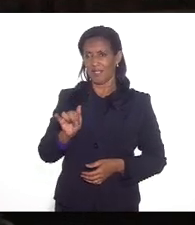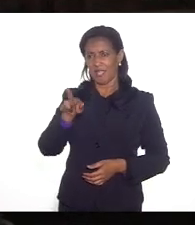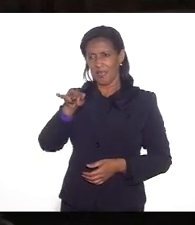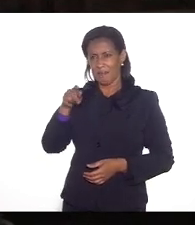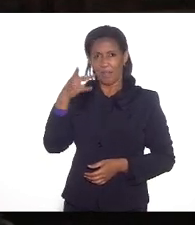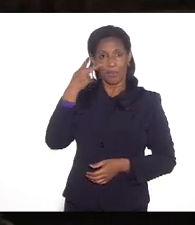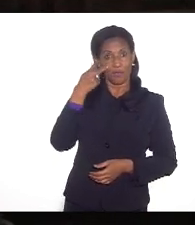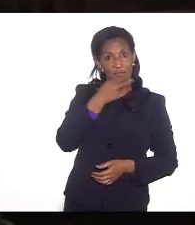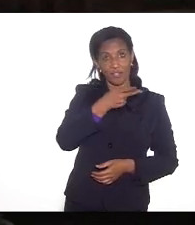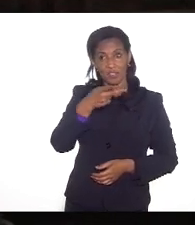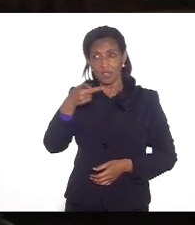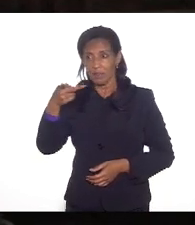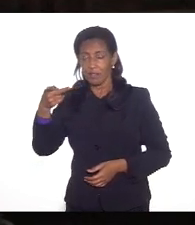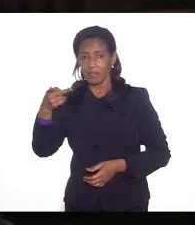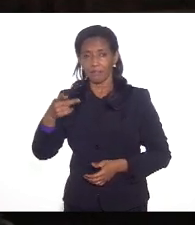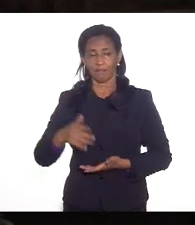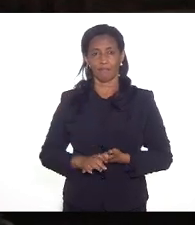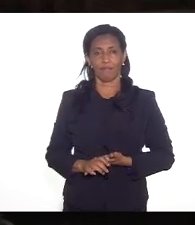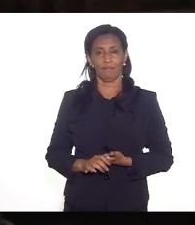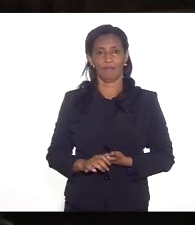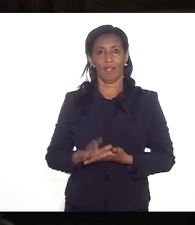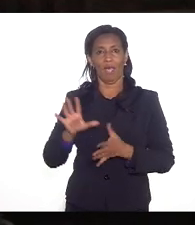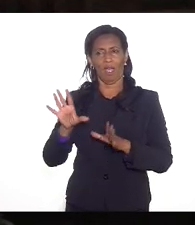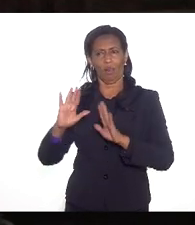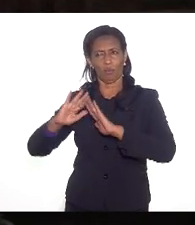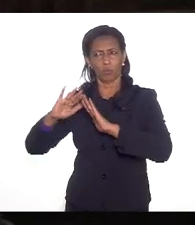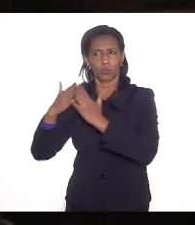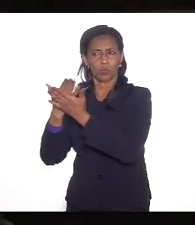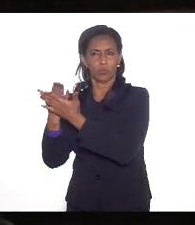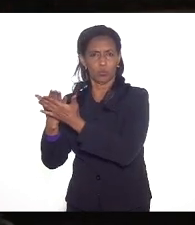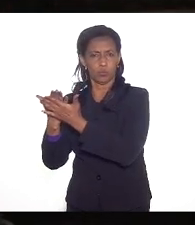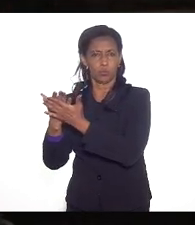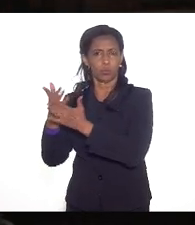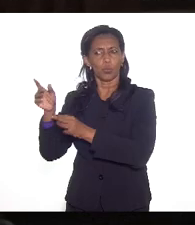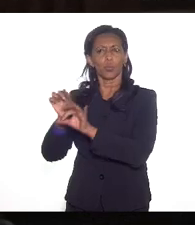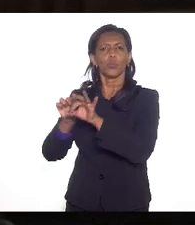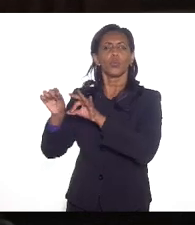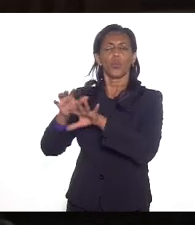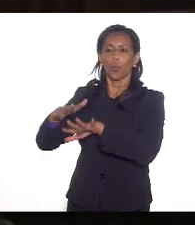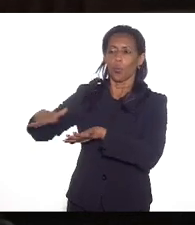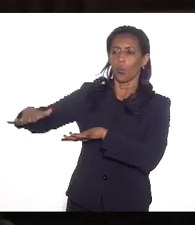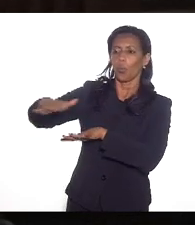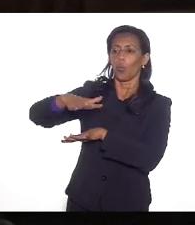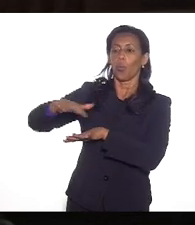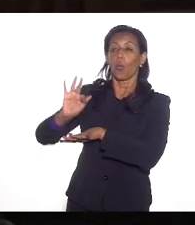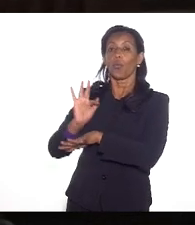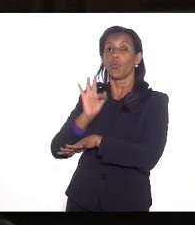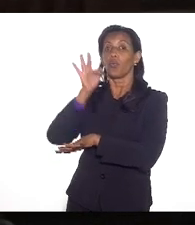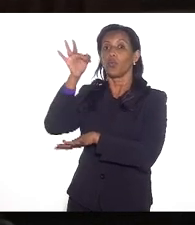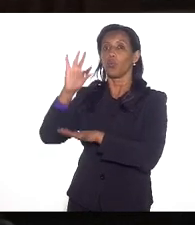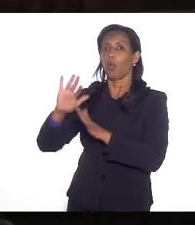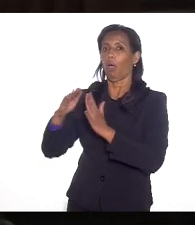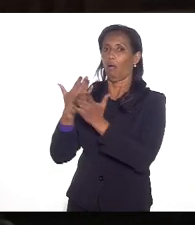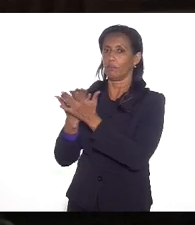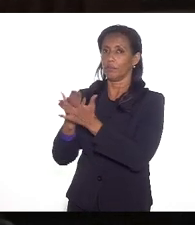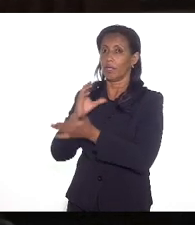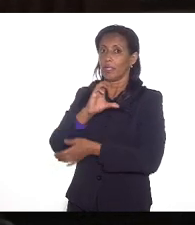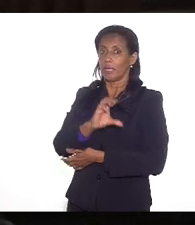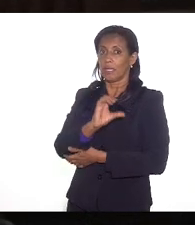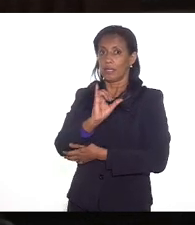em visita às dependências do que seria o futuro certo